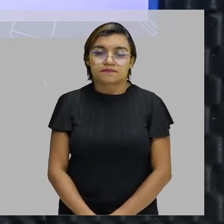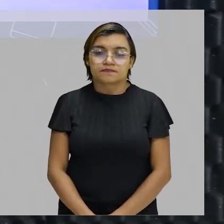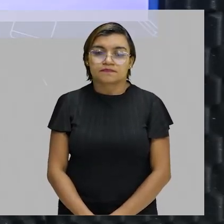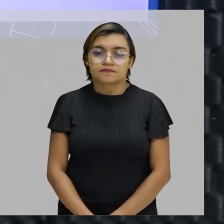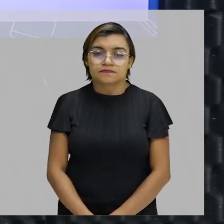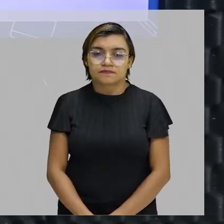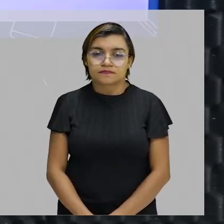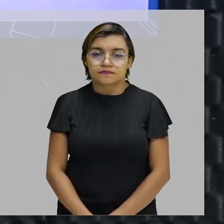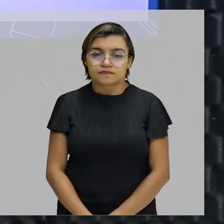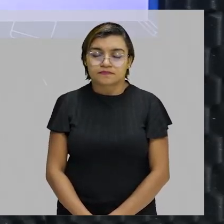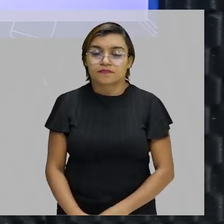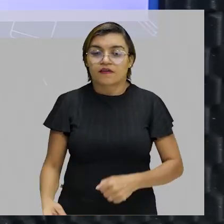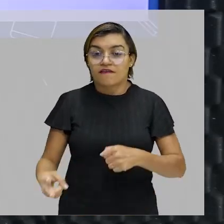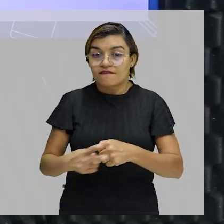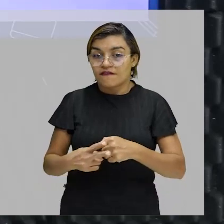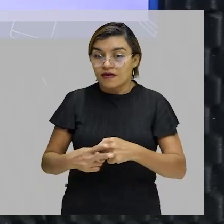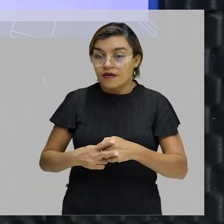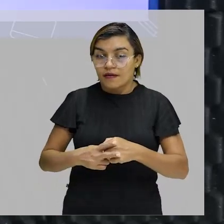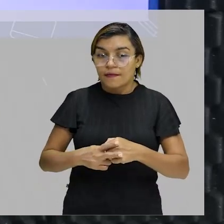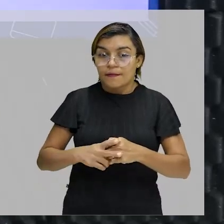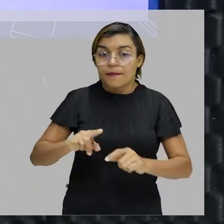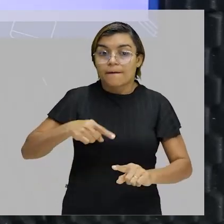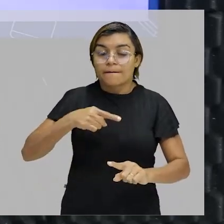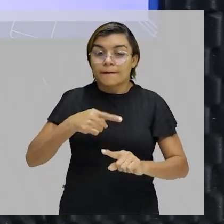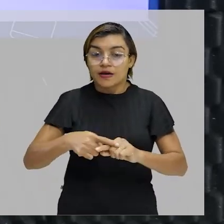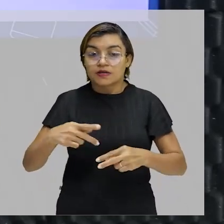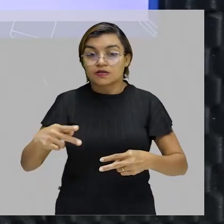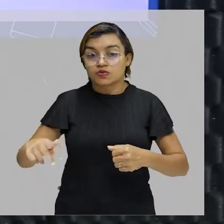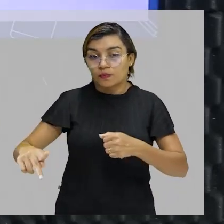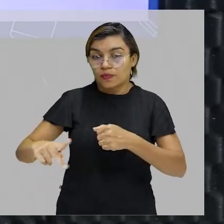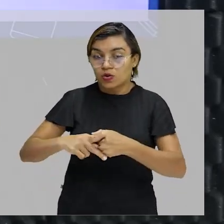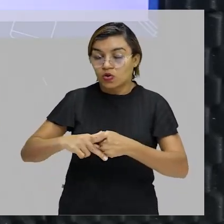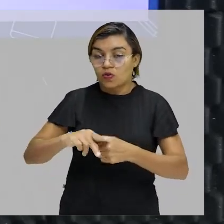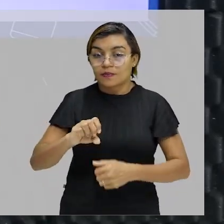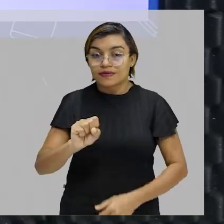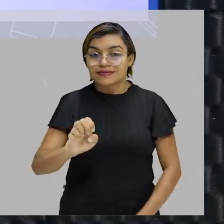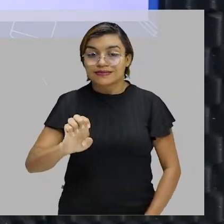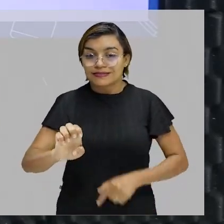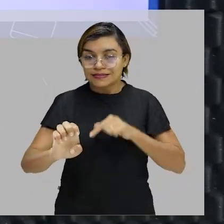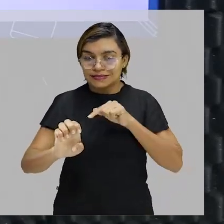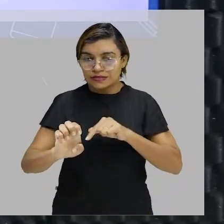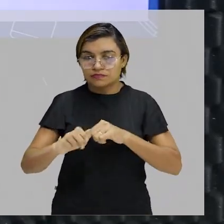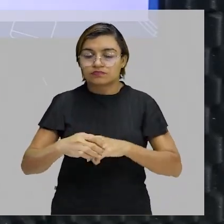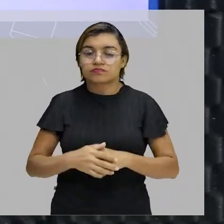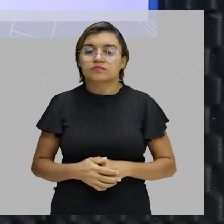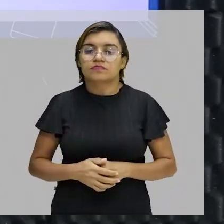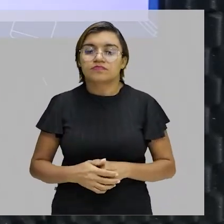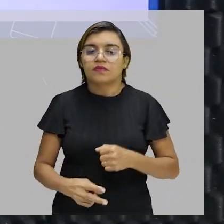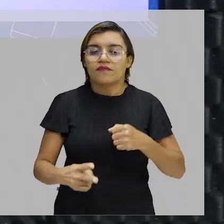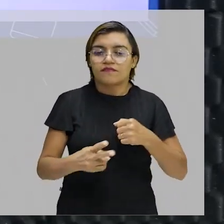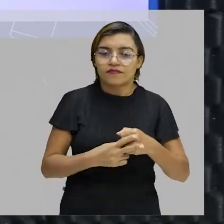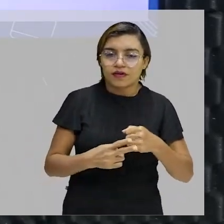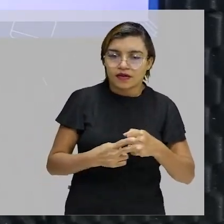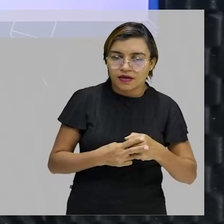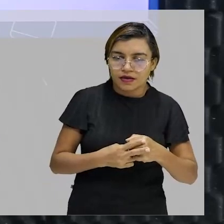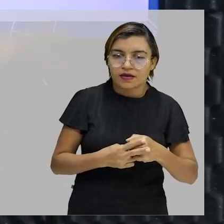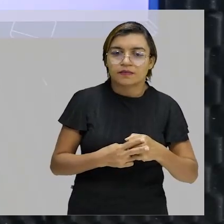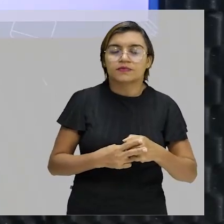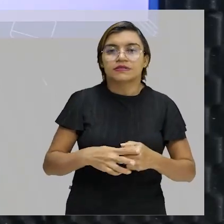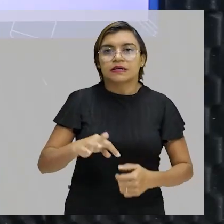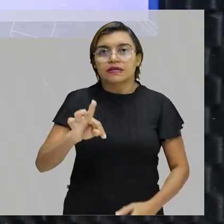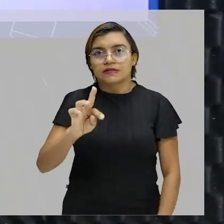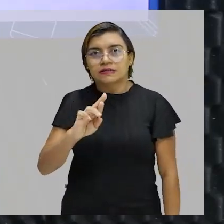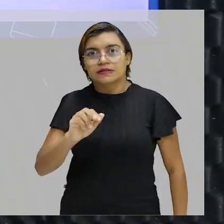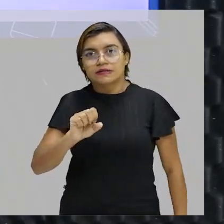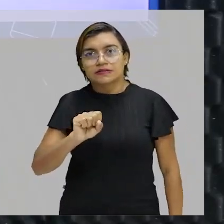Verbo mais o pronome se. Temos aí uma regrinha. Os verbos transitivos diretos ou transitivos diretos e